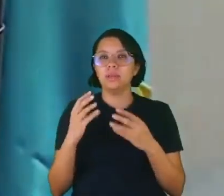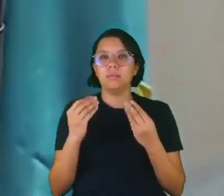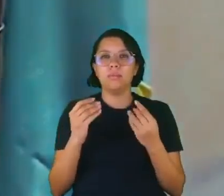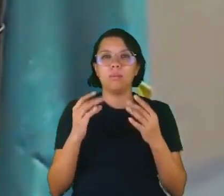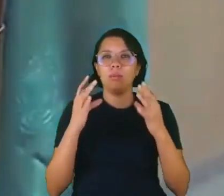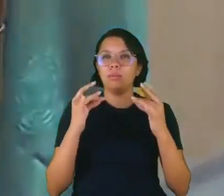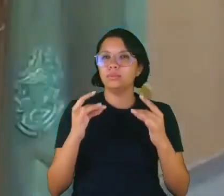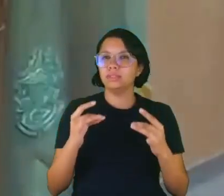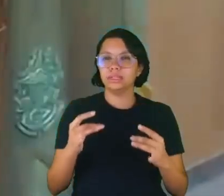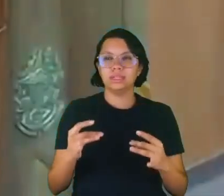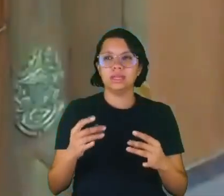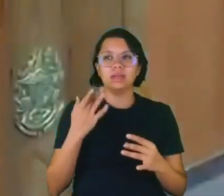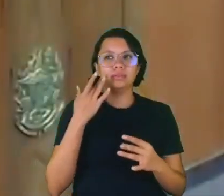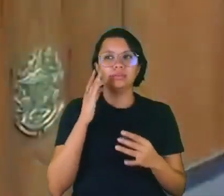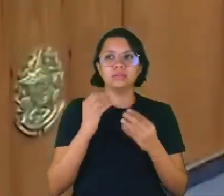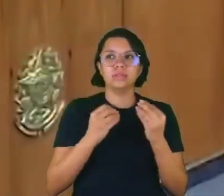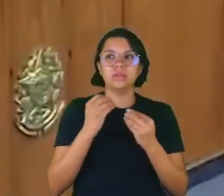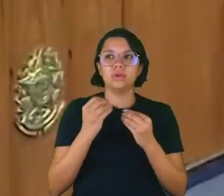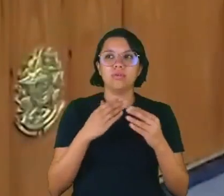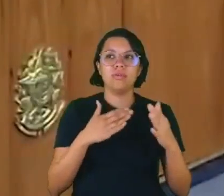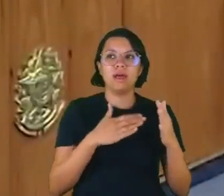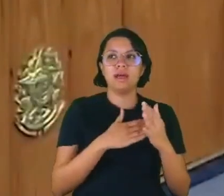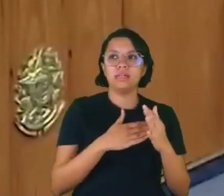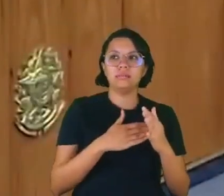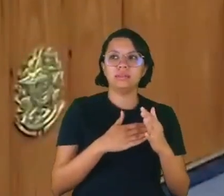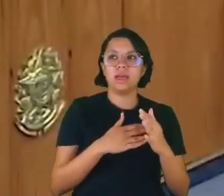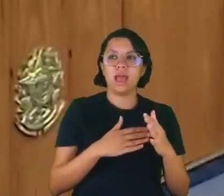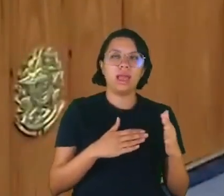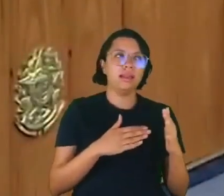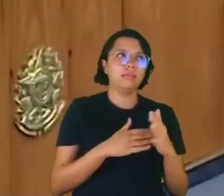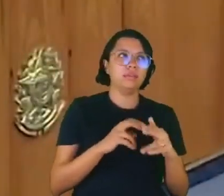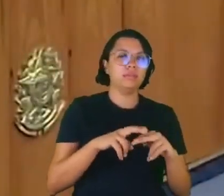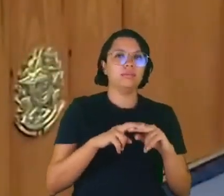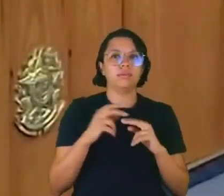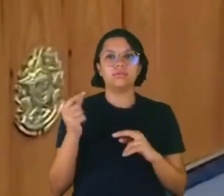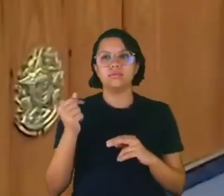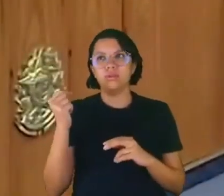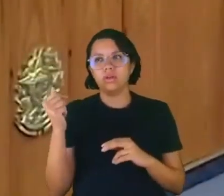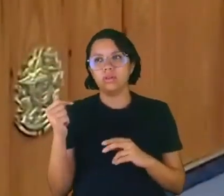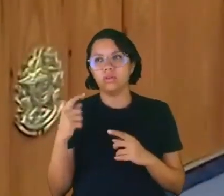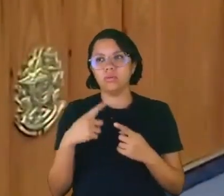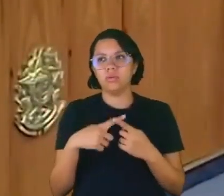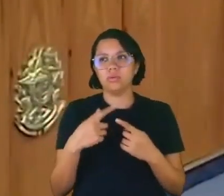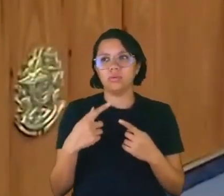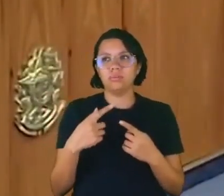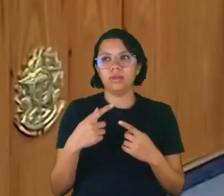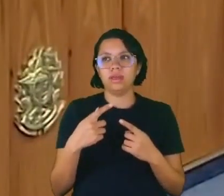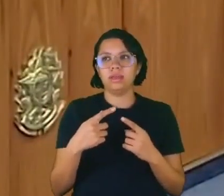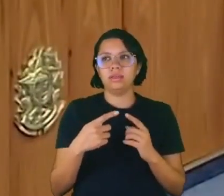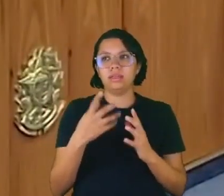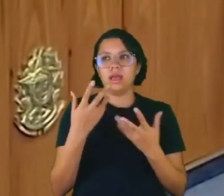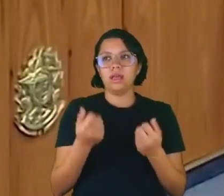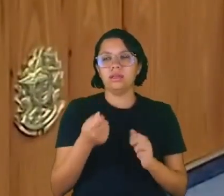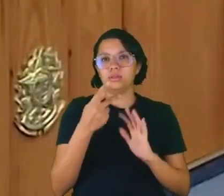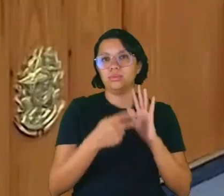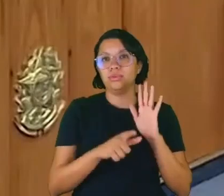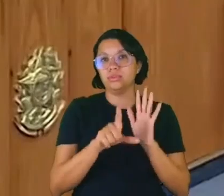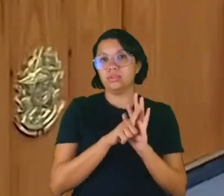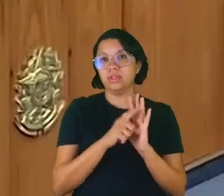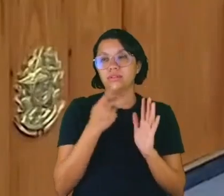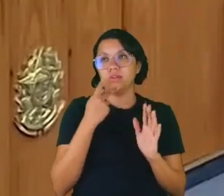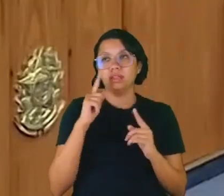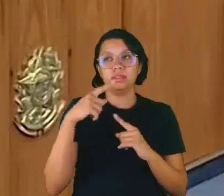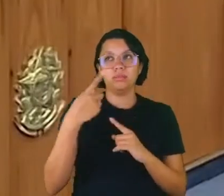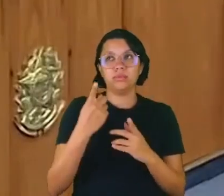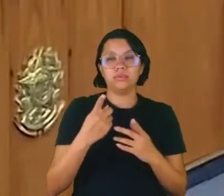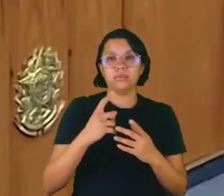delicado, né? Muito sensível. Como é que vamos limitar isso? Aí limita pelo valor. mas o projeto de lei diz que depois eu posso aumentar o valor da